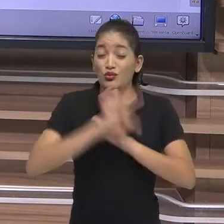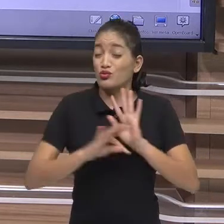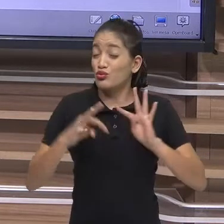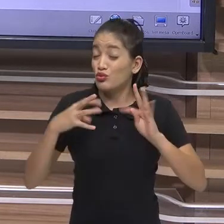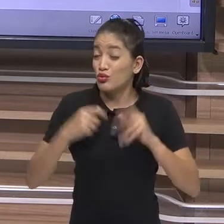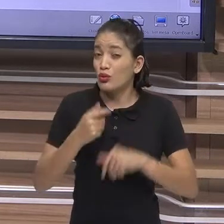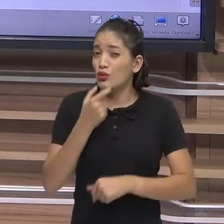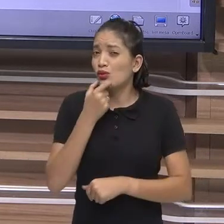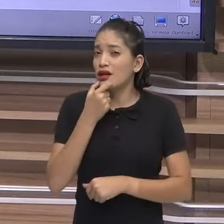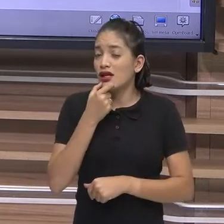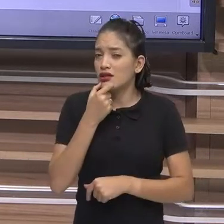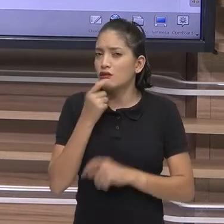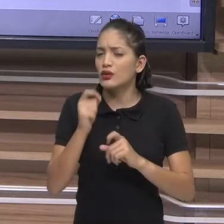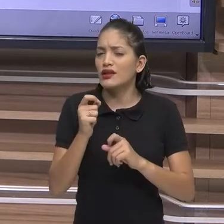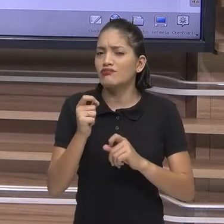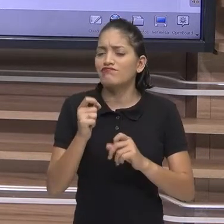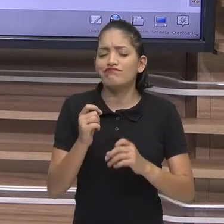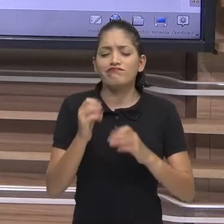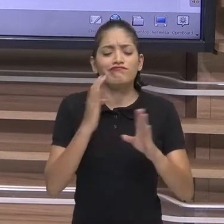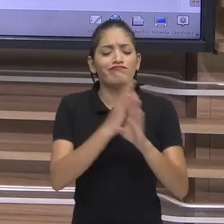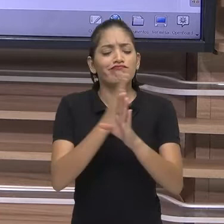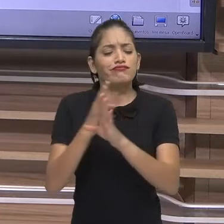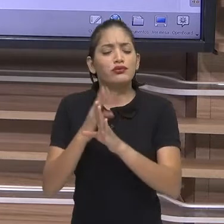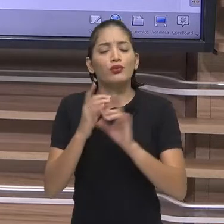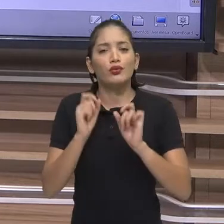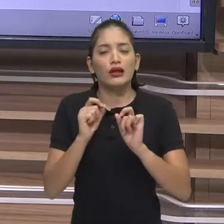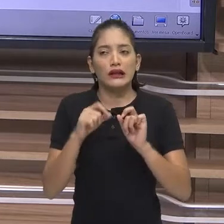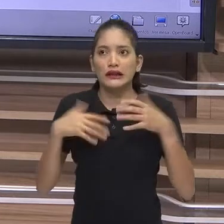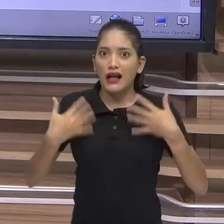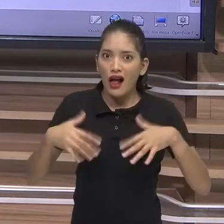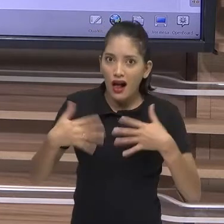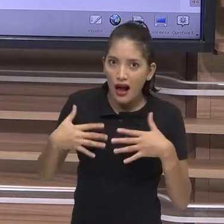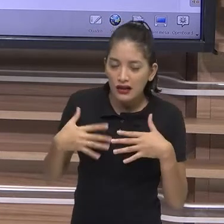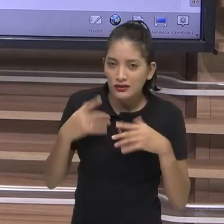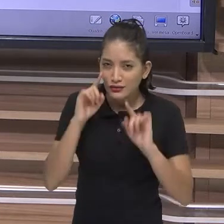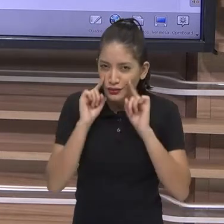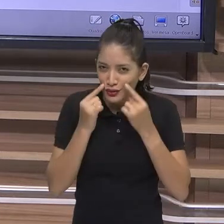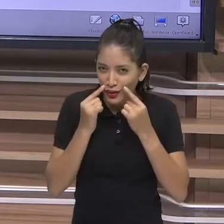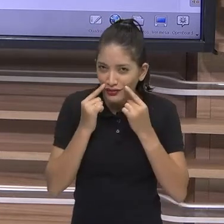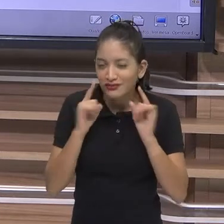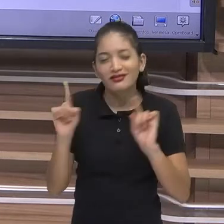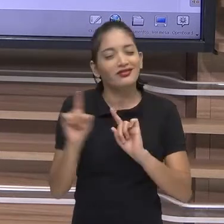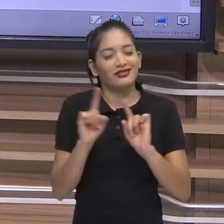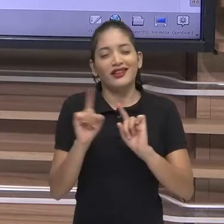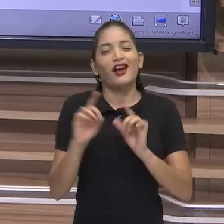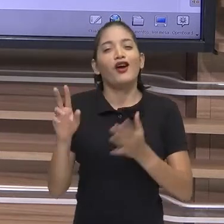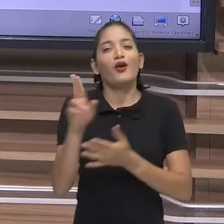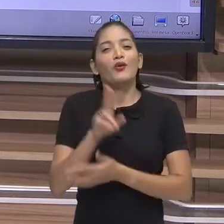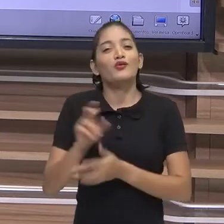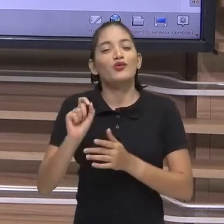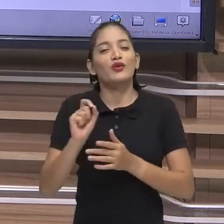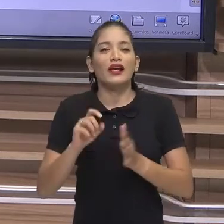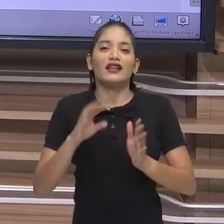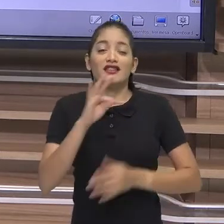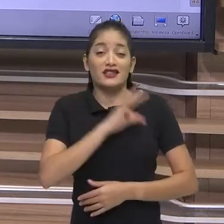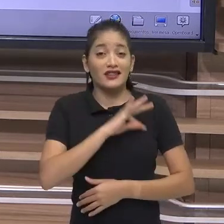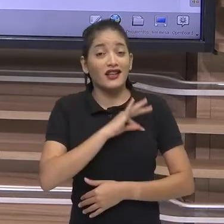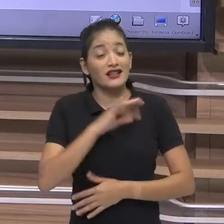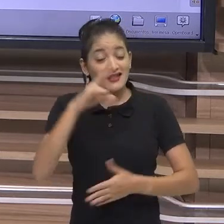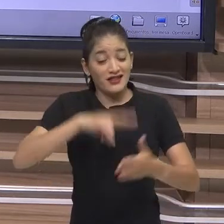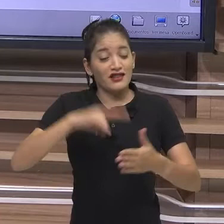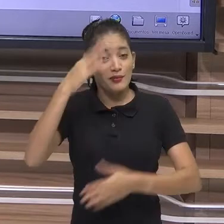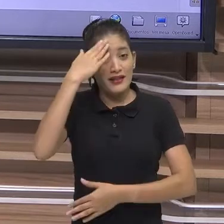E o que você faz quando você se depara com tudo em inglês? Você se desespera? Você chora? Não, você vai usar as técnicas de leitura para